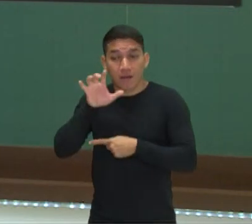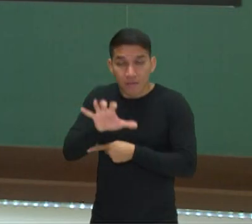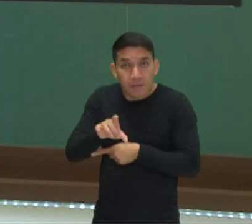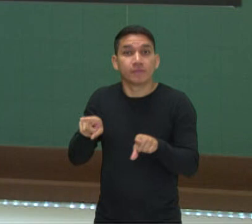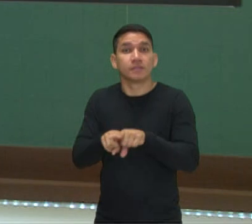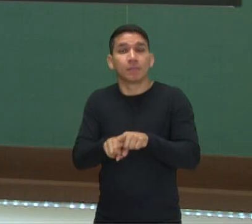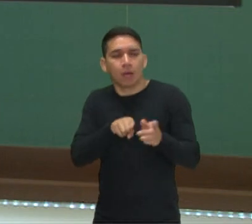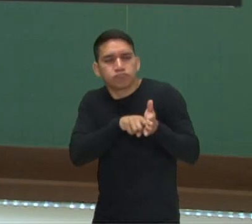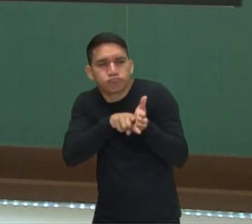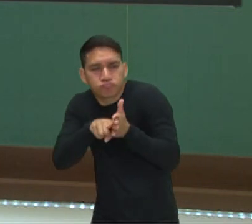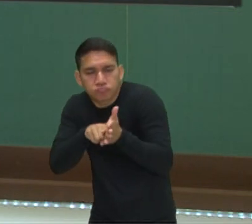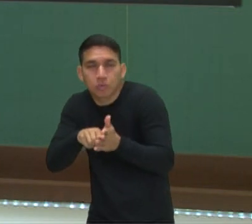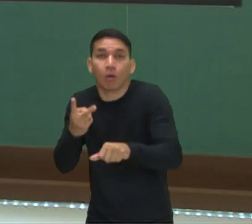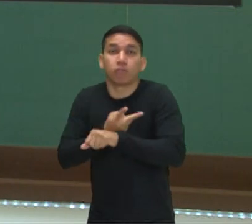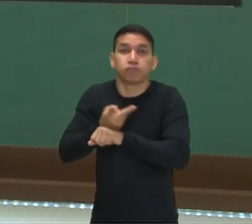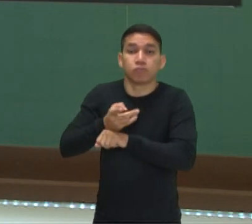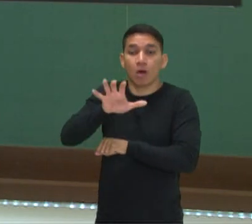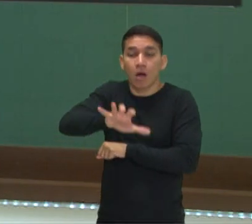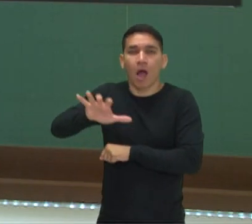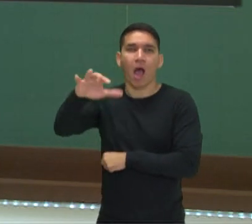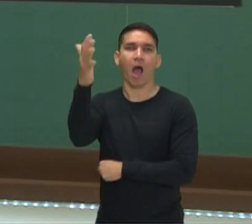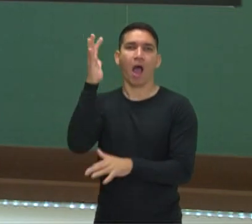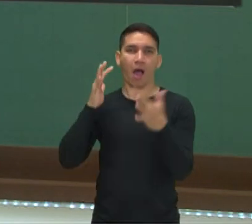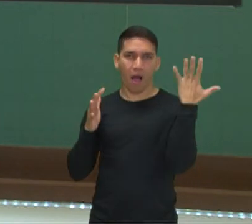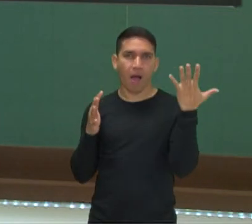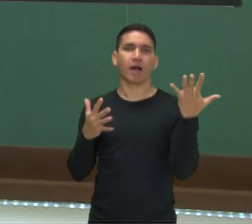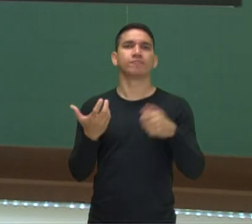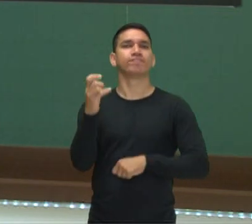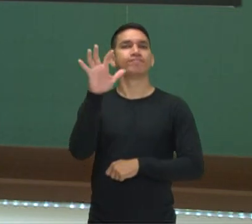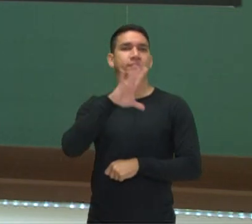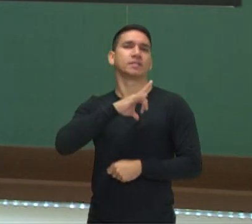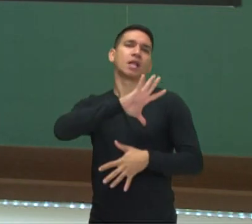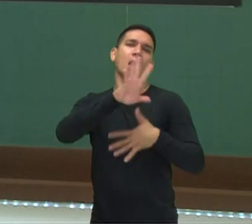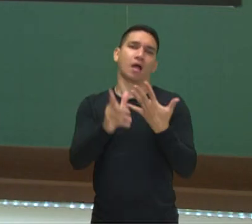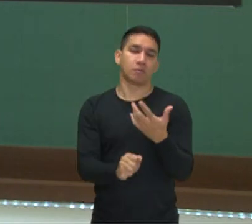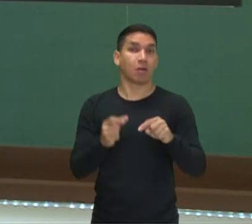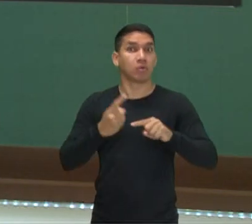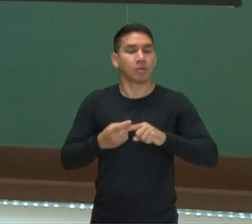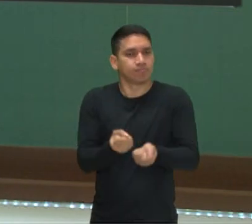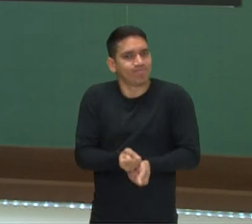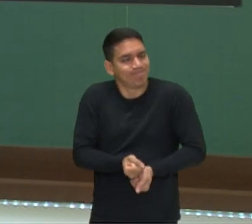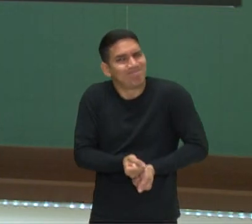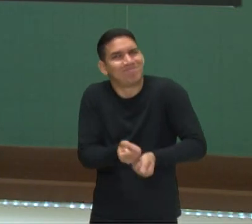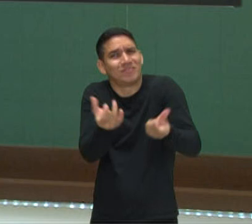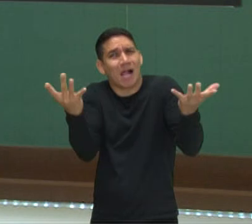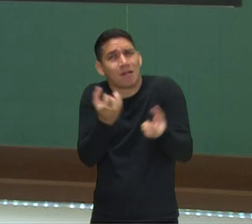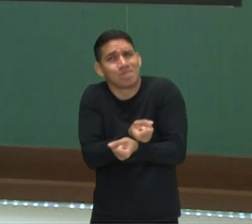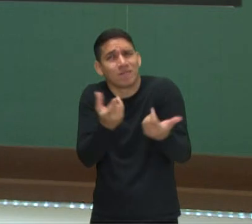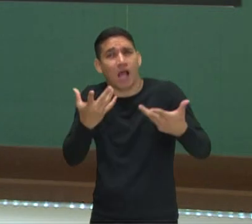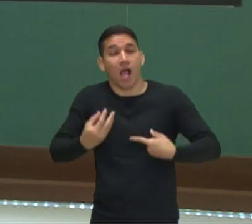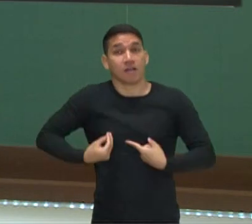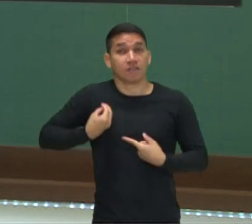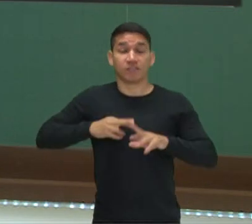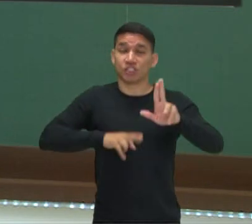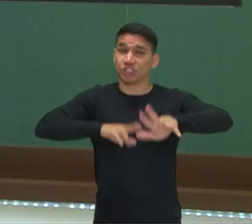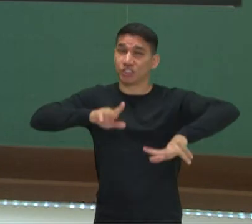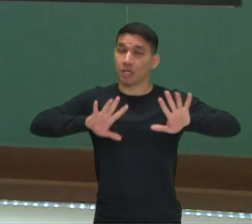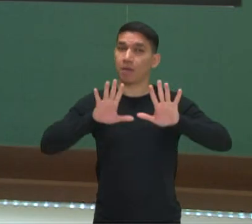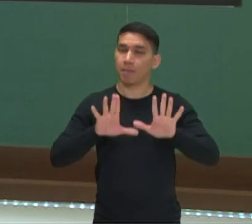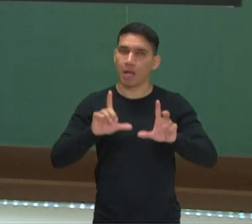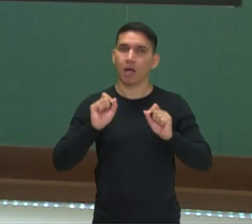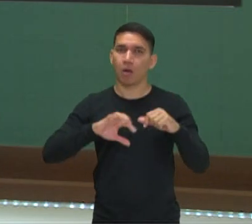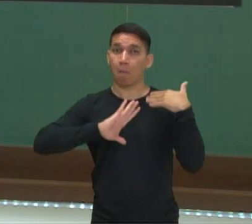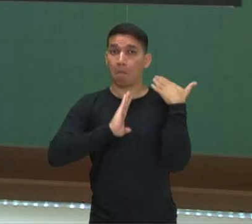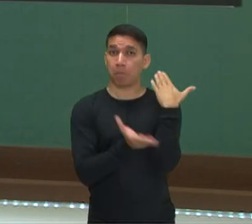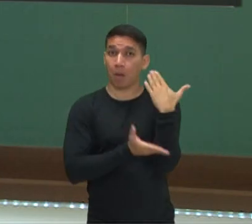pesquisadores buscam na floresta amazônica. Tamanha sua riqueza de diversidade de espécies e de vida. Mas a